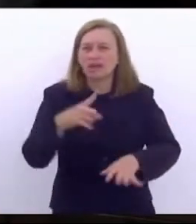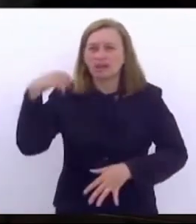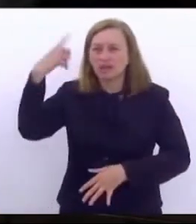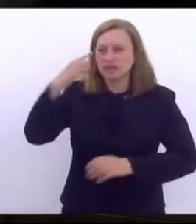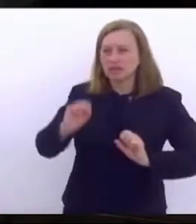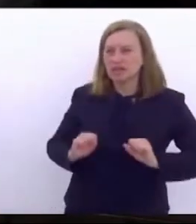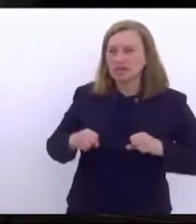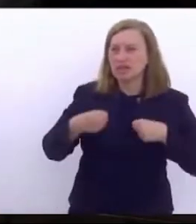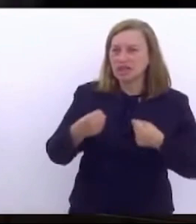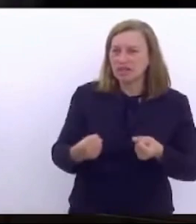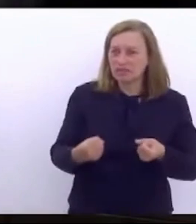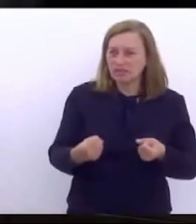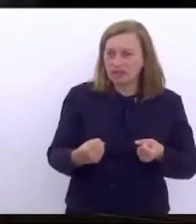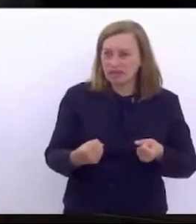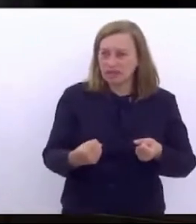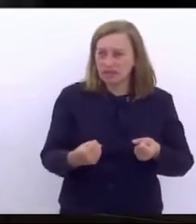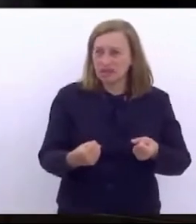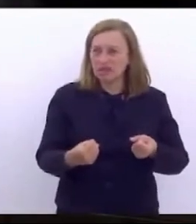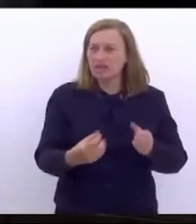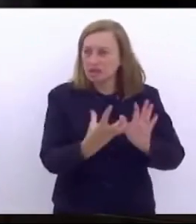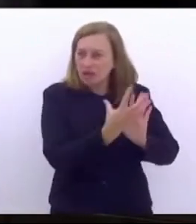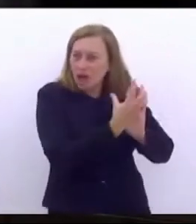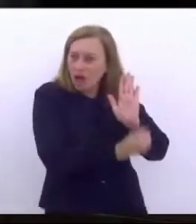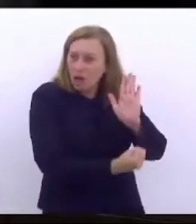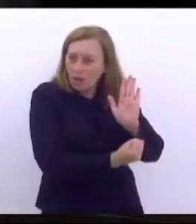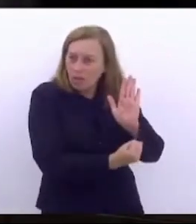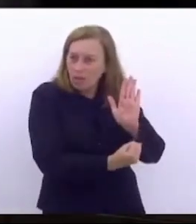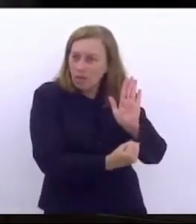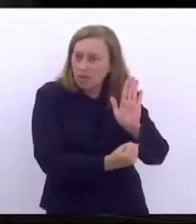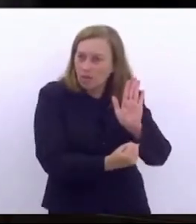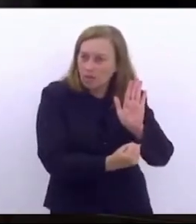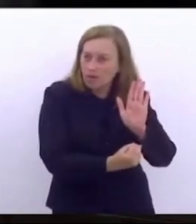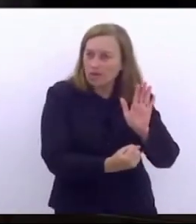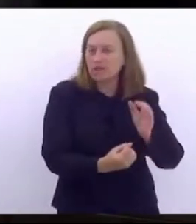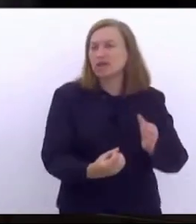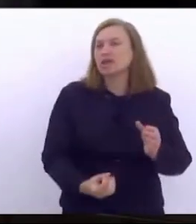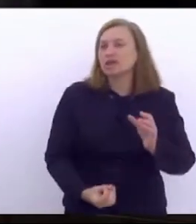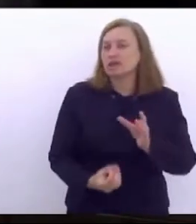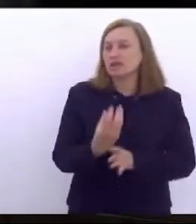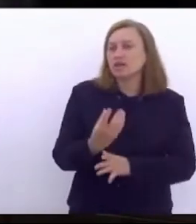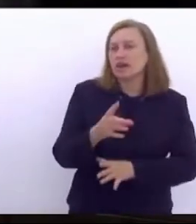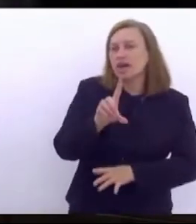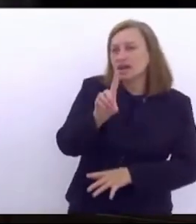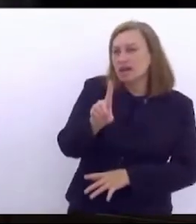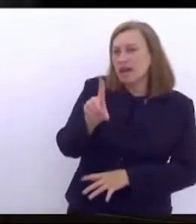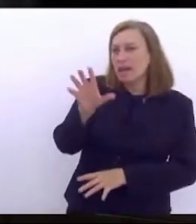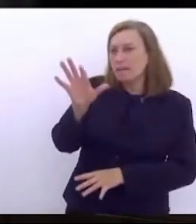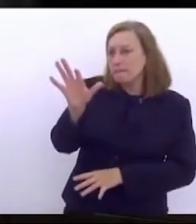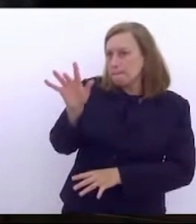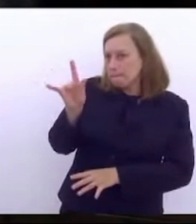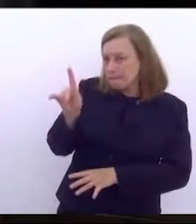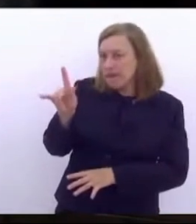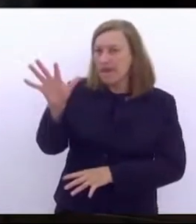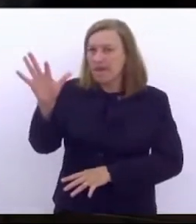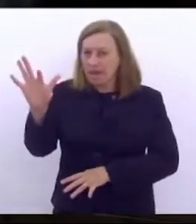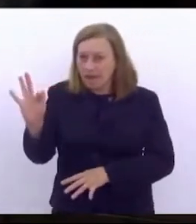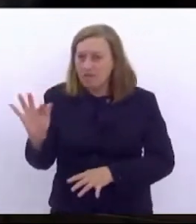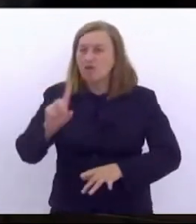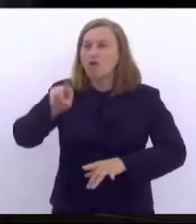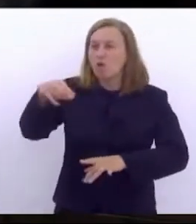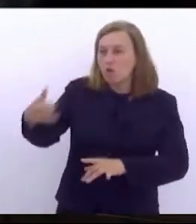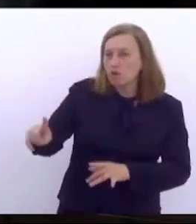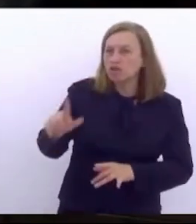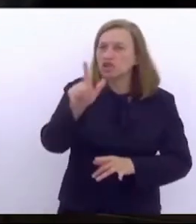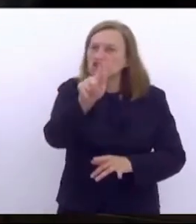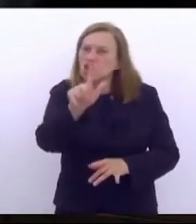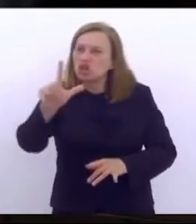da legalização. É a própria advogada que fez, né, uma das coautoras da DPF. Outra manchete do G1 dizia: número de